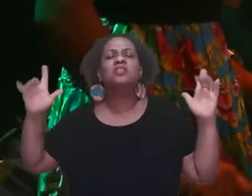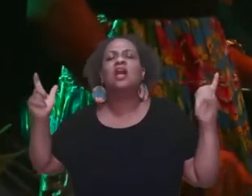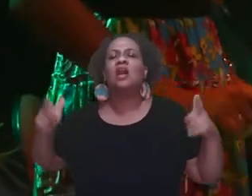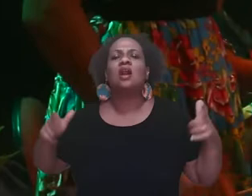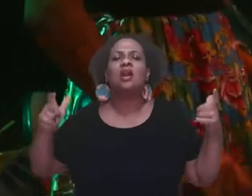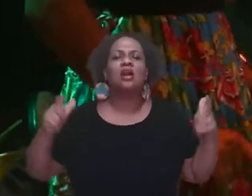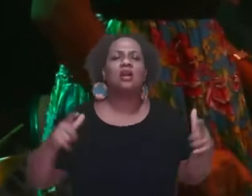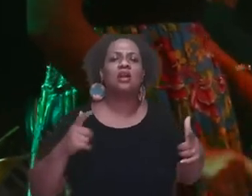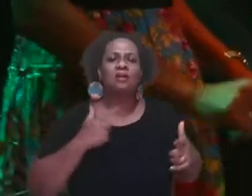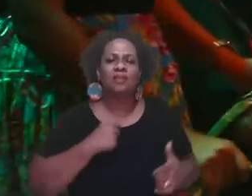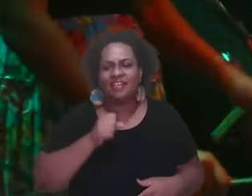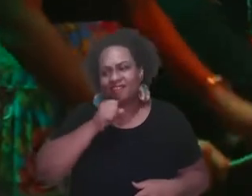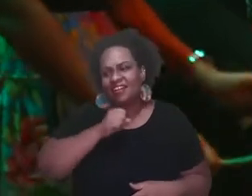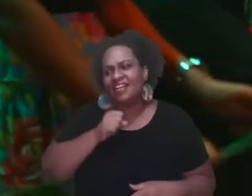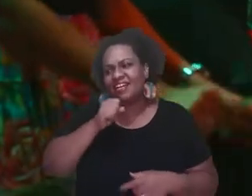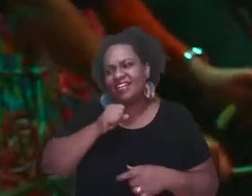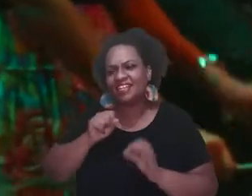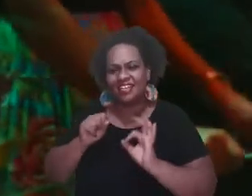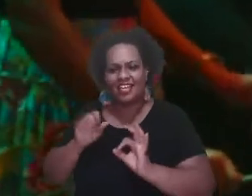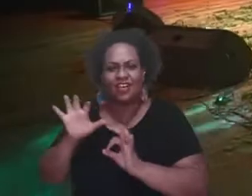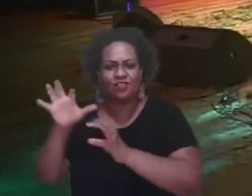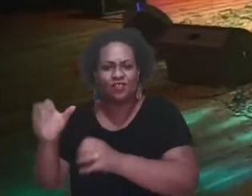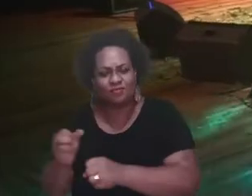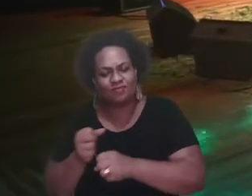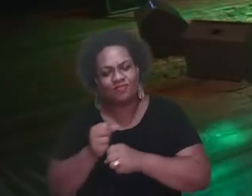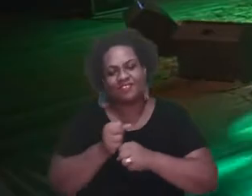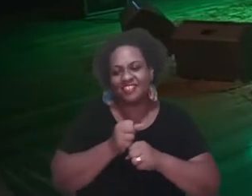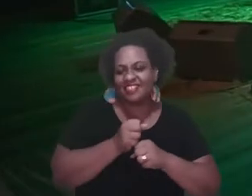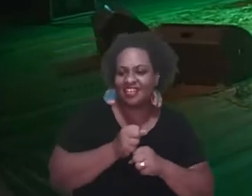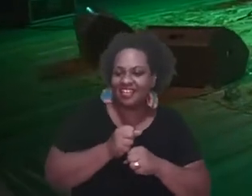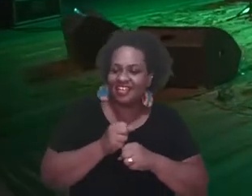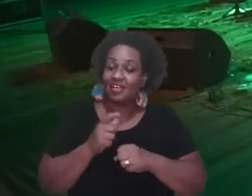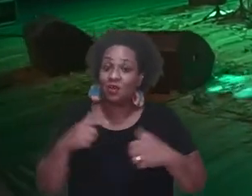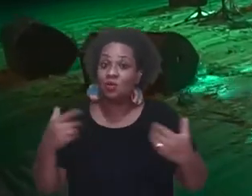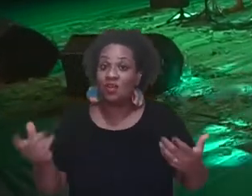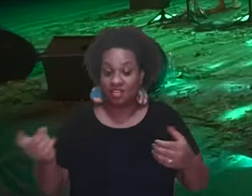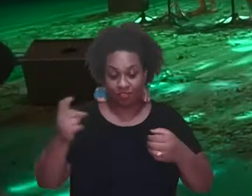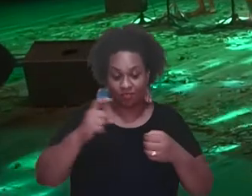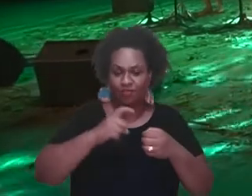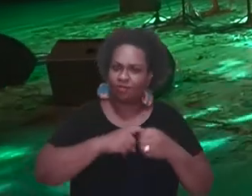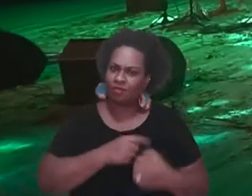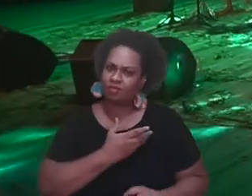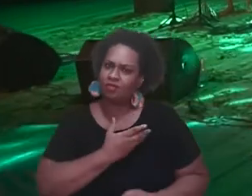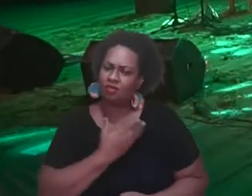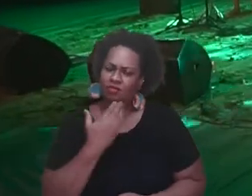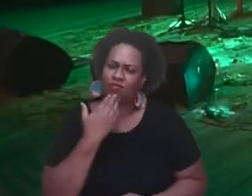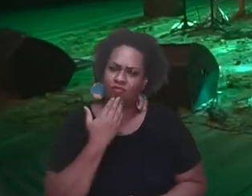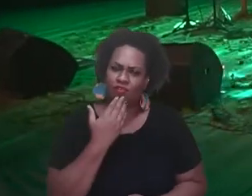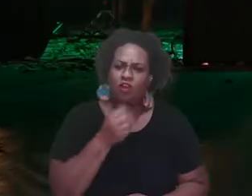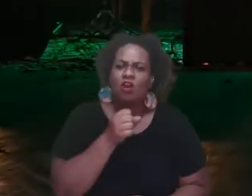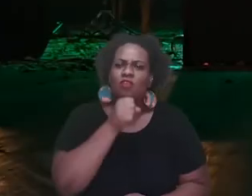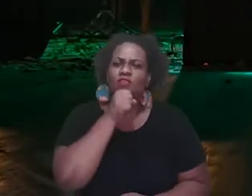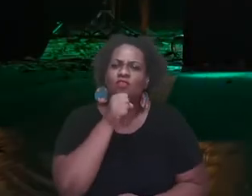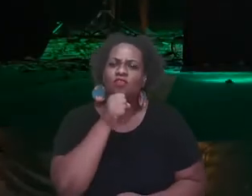aí ó o Maria minha velhinha vou te buscar aí tu botar o meu amigo por favor de